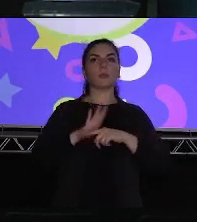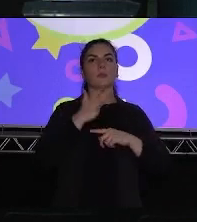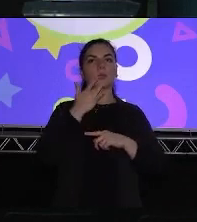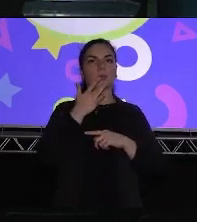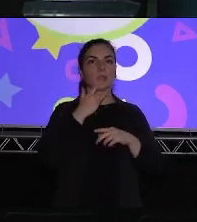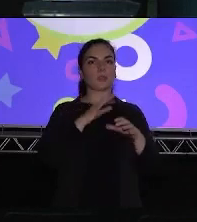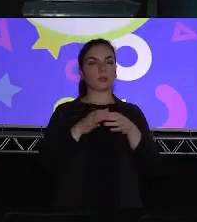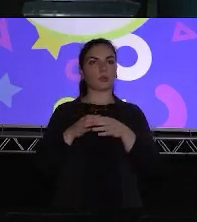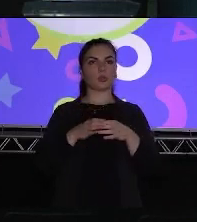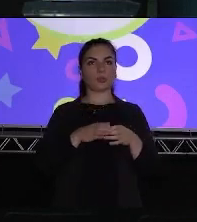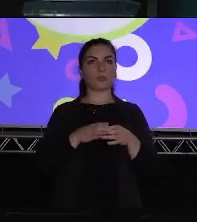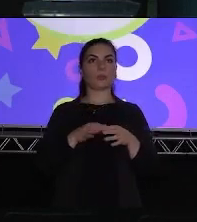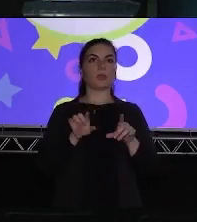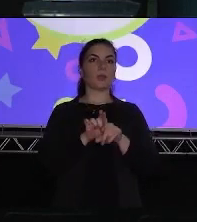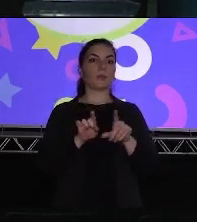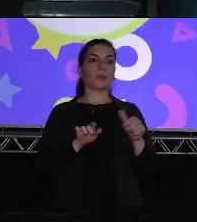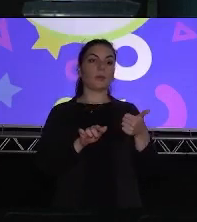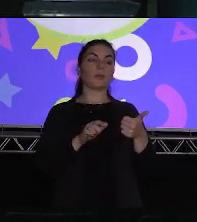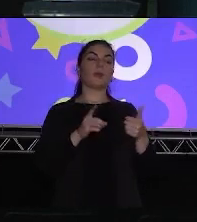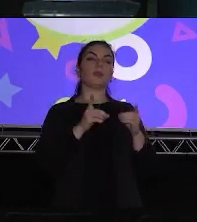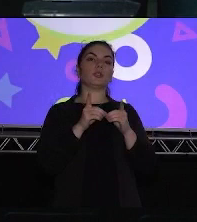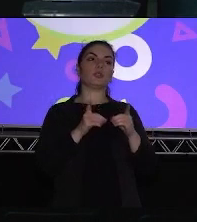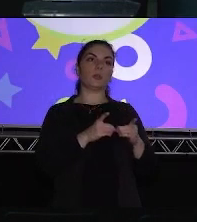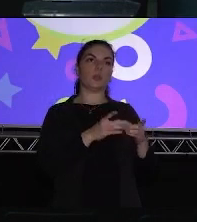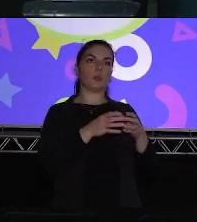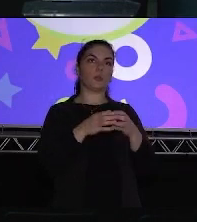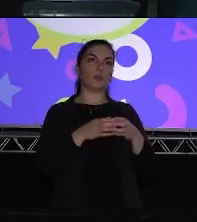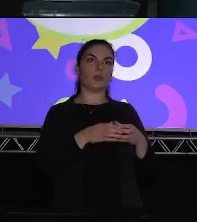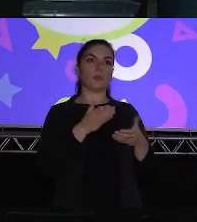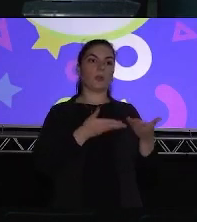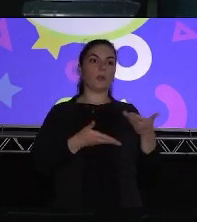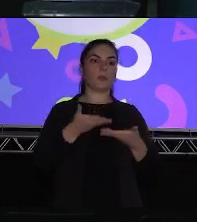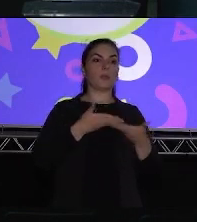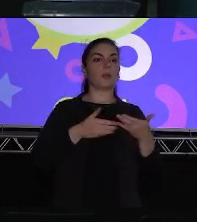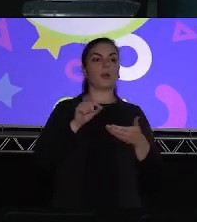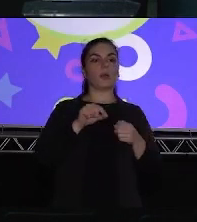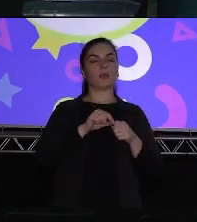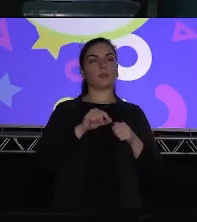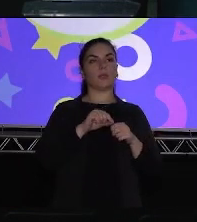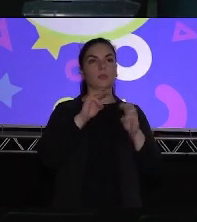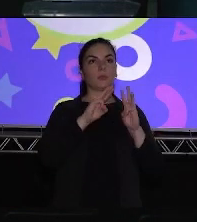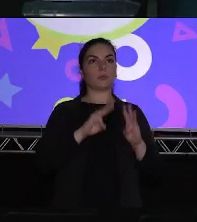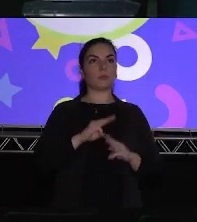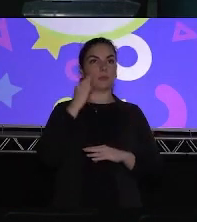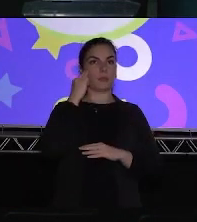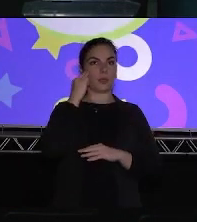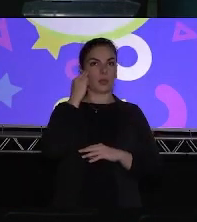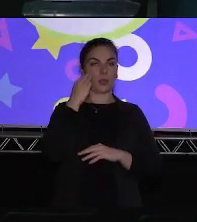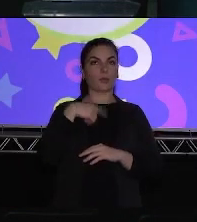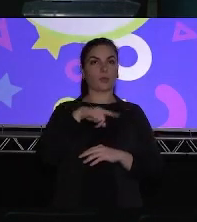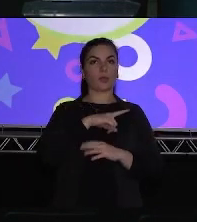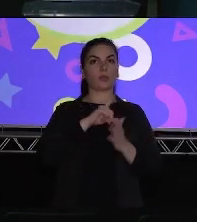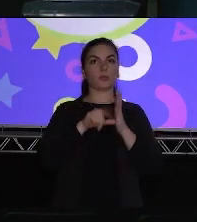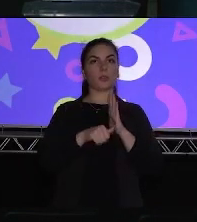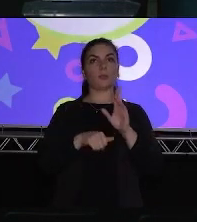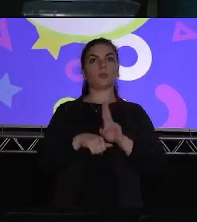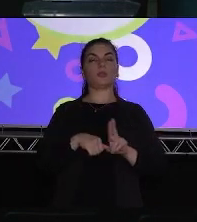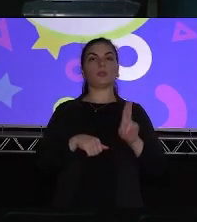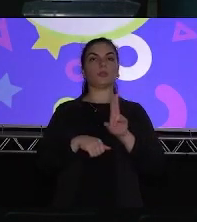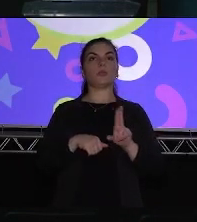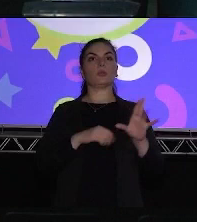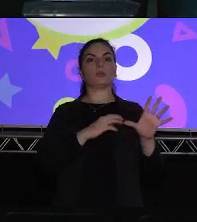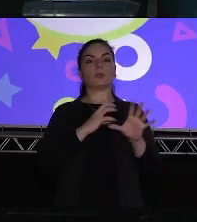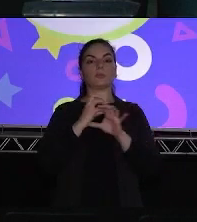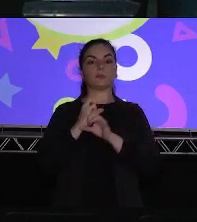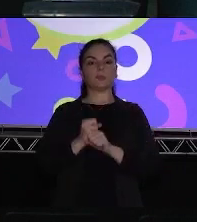times. A primeira dinâmica, eles e elas fazem um mapa mental, e a gente resgata esse mapa mental das pessoas